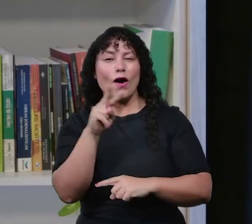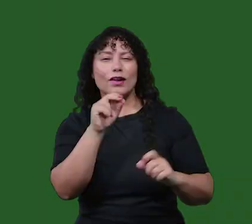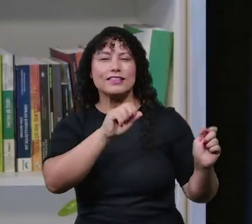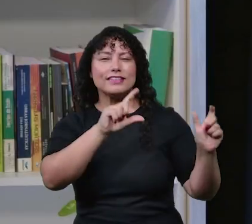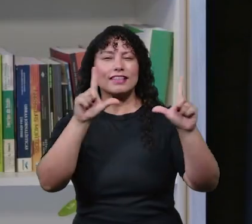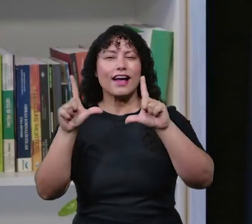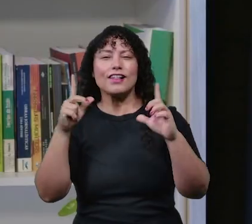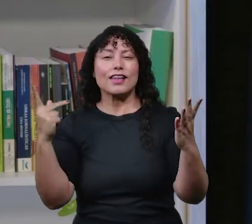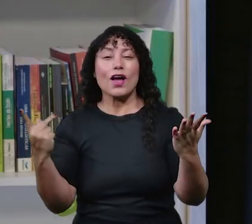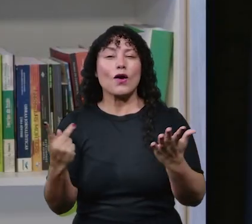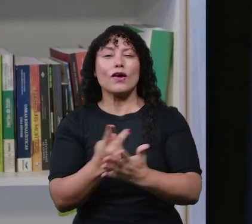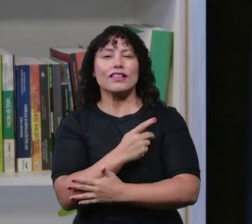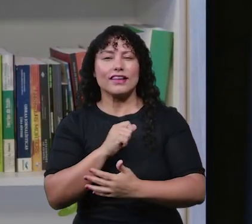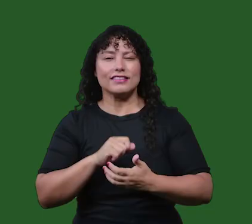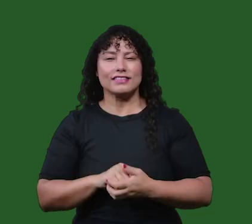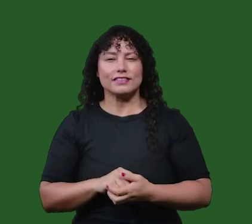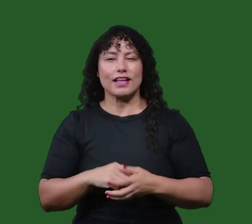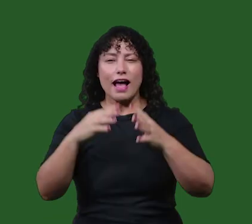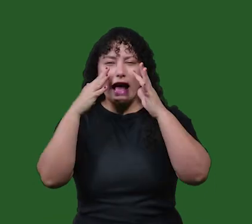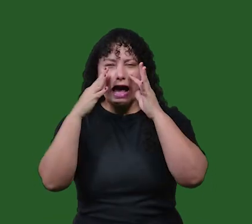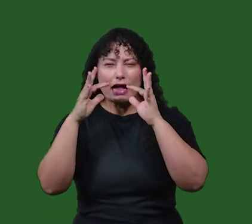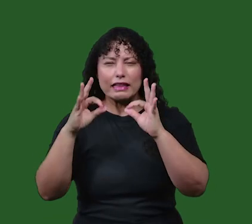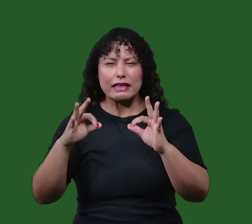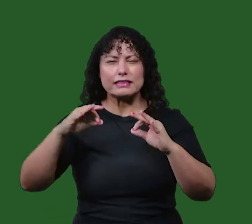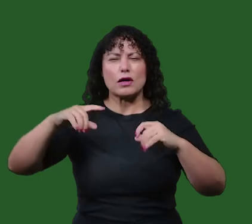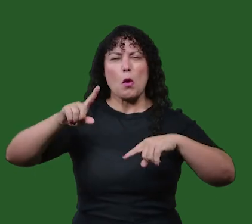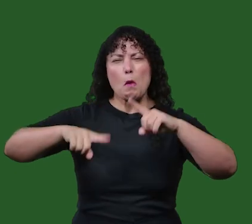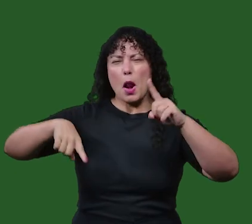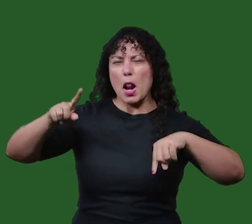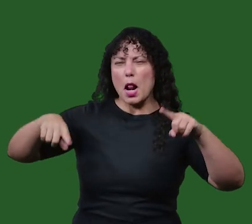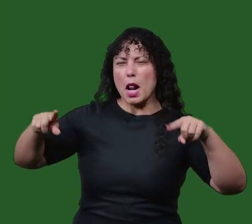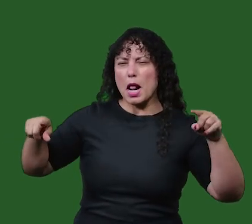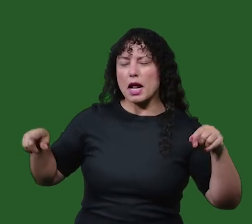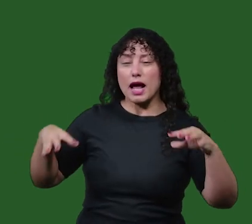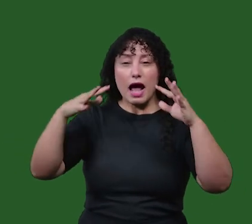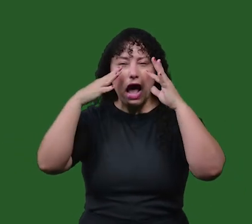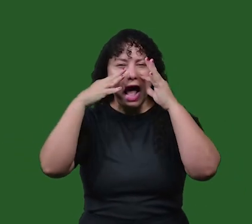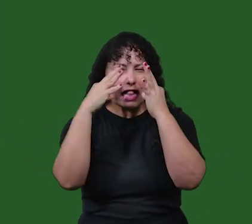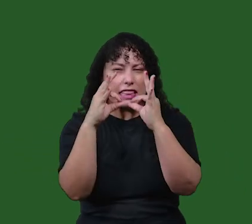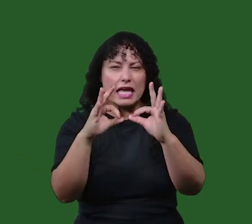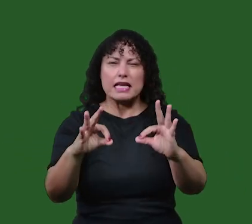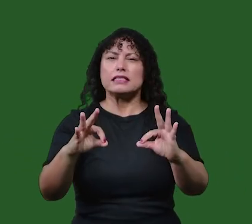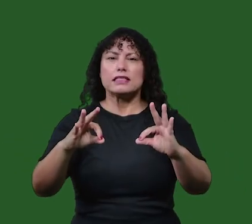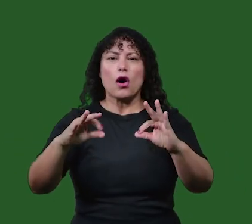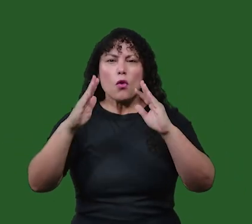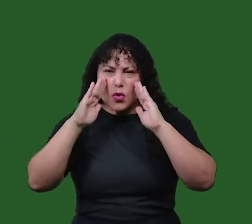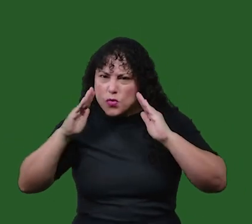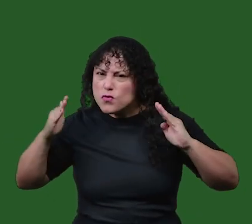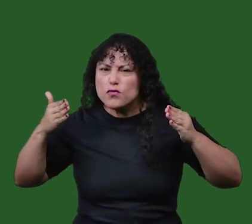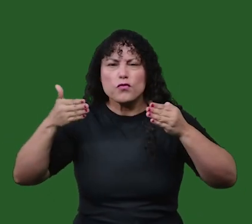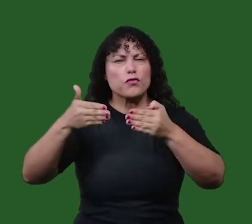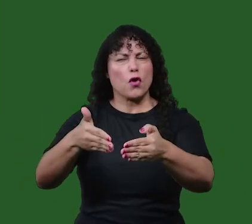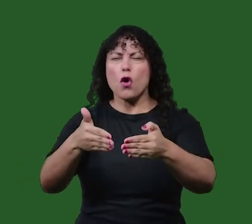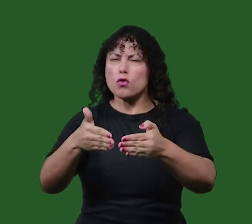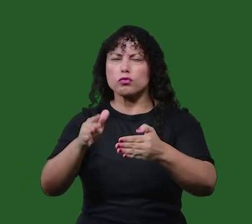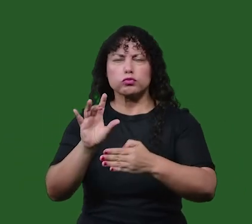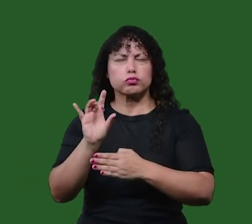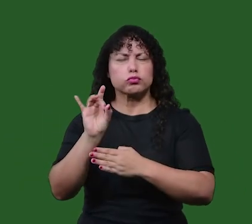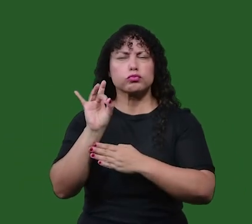para o slide. O que pode acontecer, gente? A atenção ser oscilante ou a atenção ser